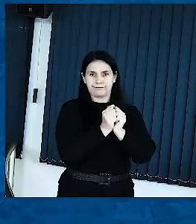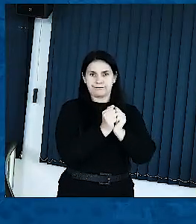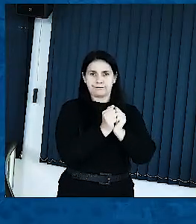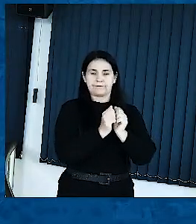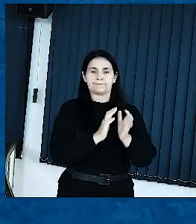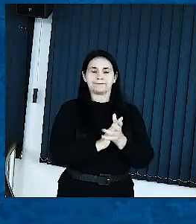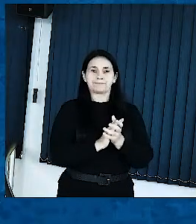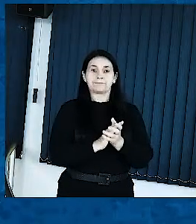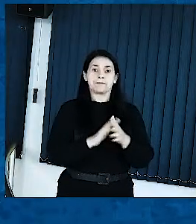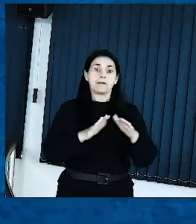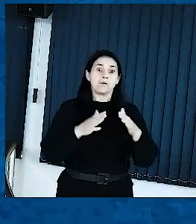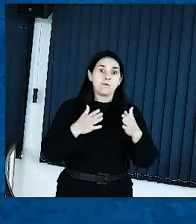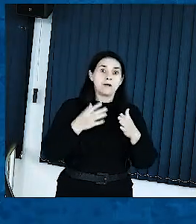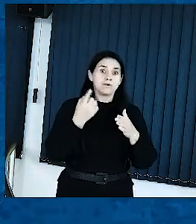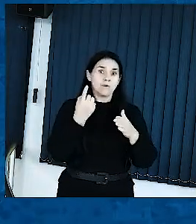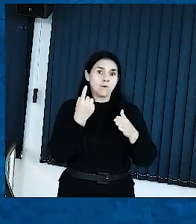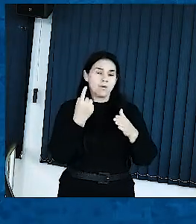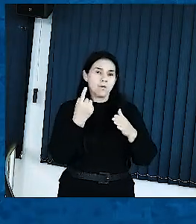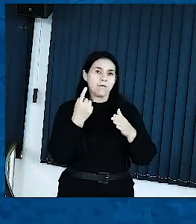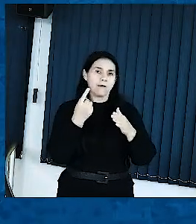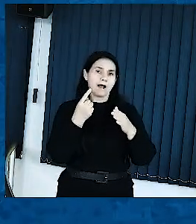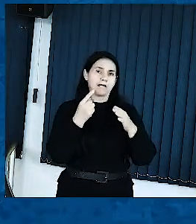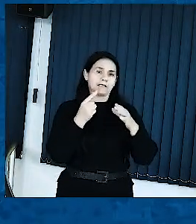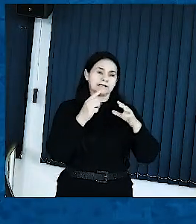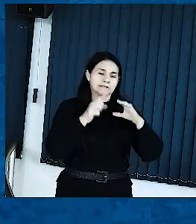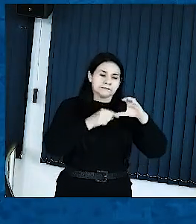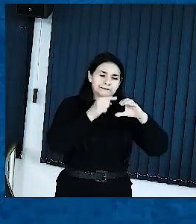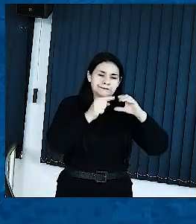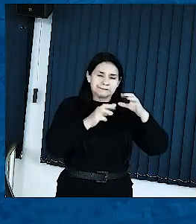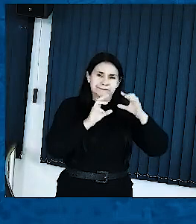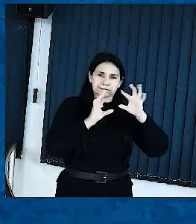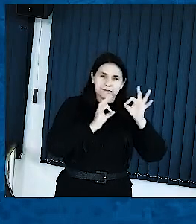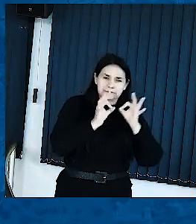em conjunto. E quando uma dessas engrenagens falha,